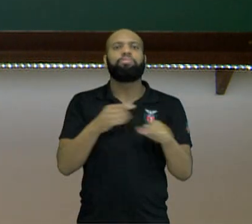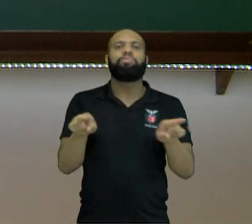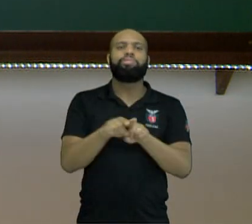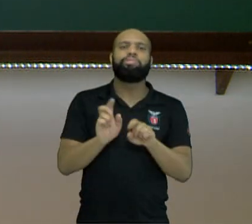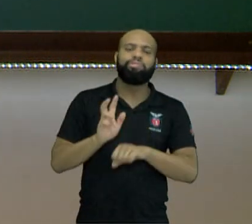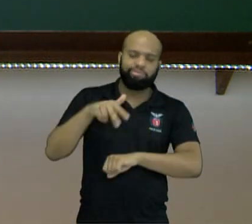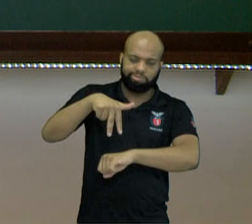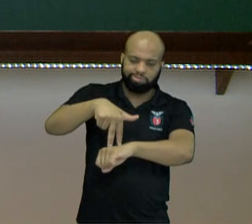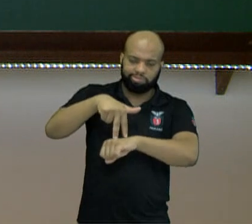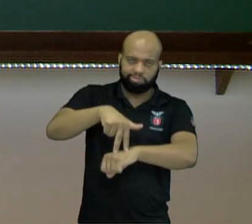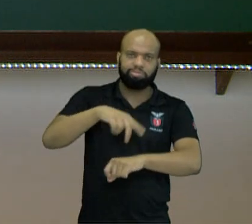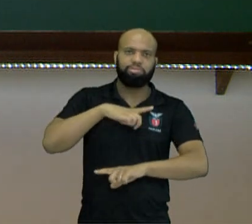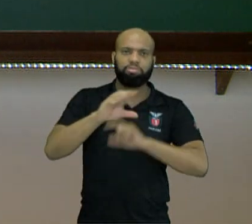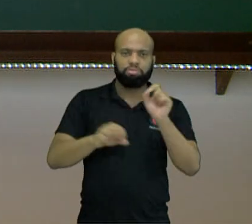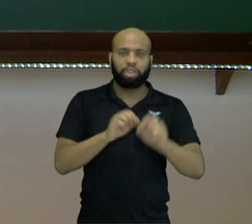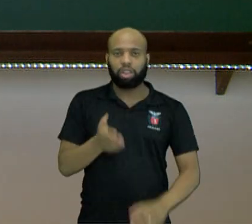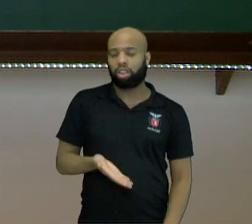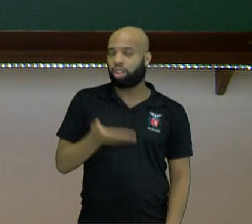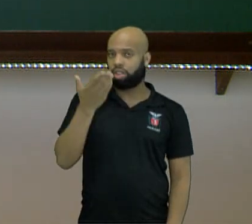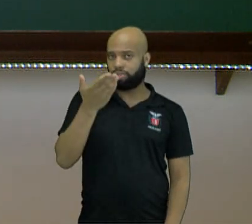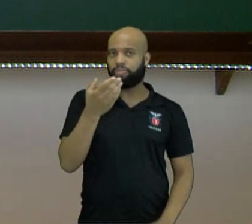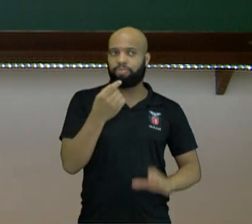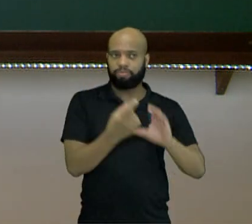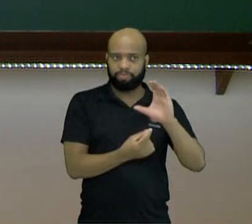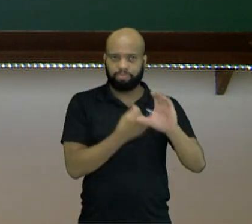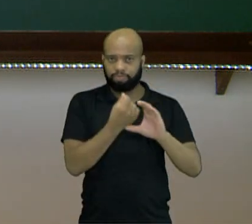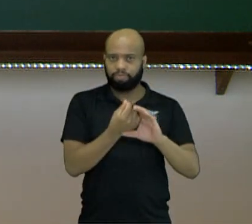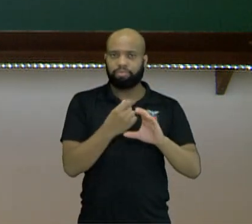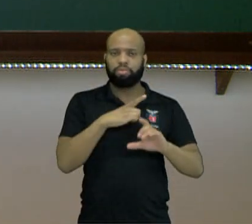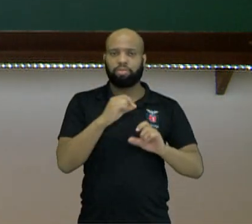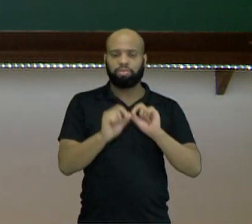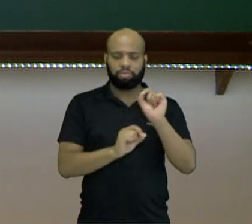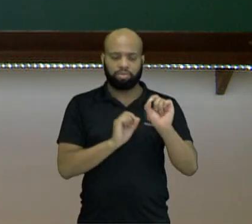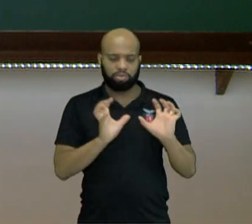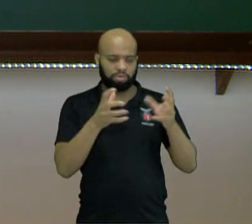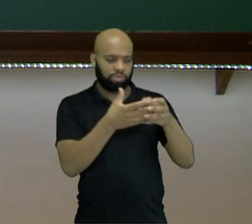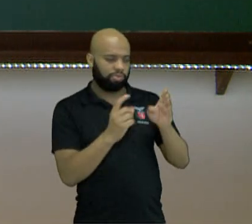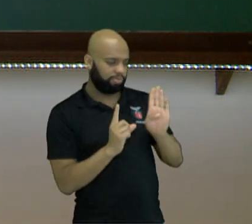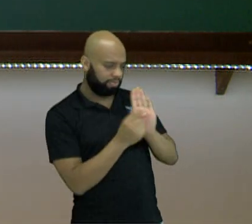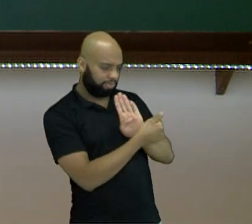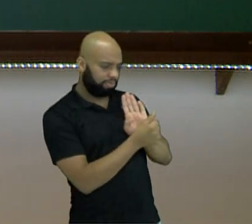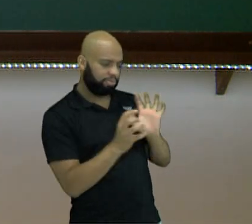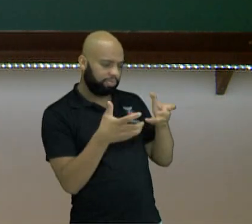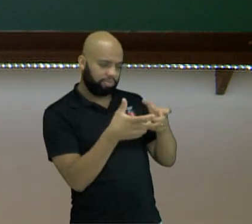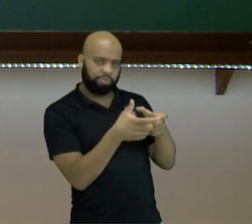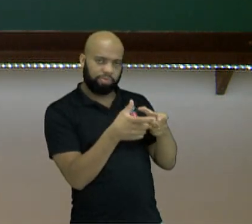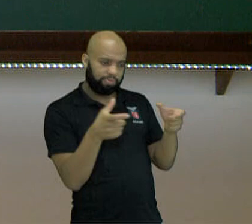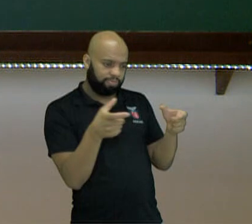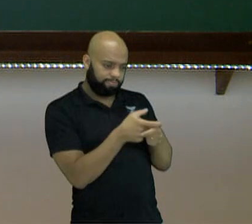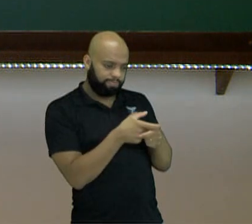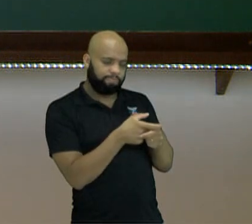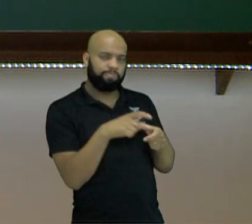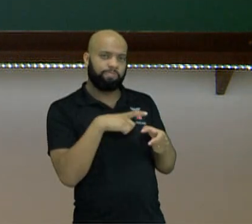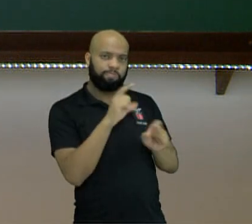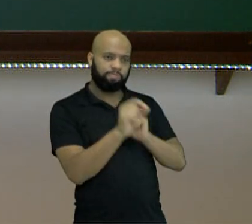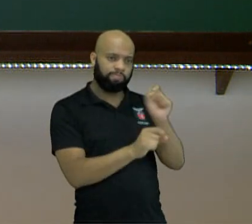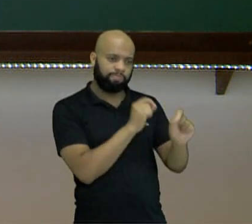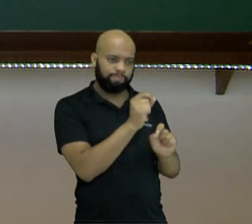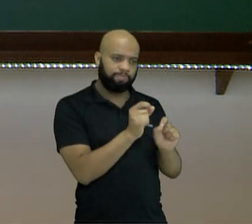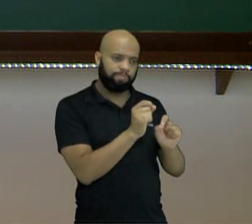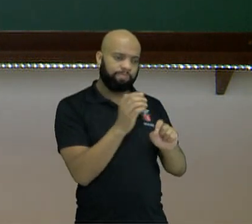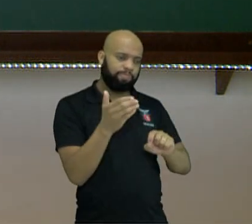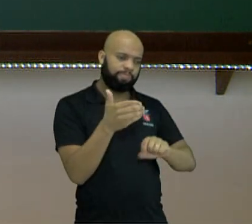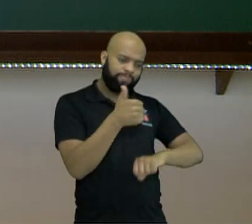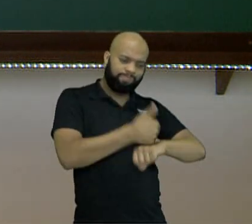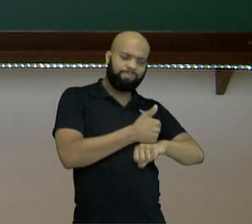consolidações e aumentos de capitais de uma pequena burguesia, que é detentora dos meios de produção, que é